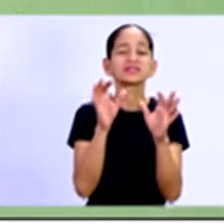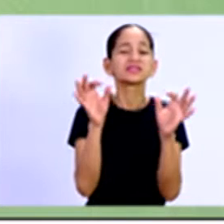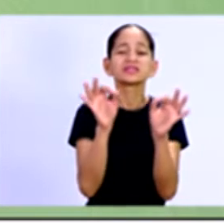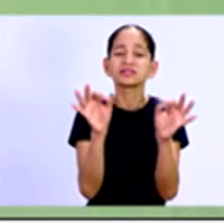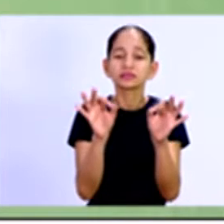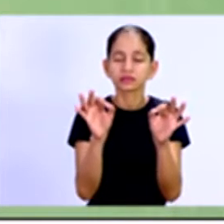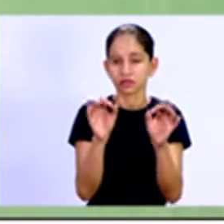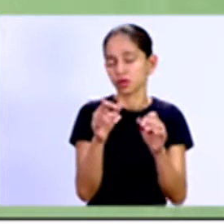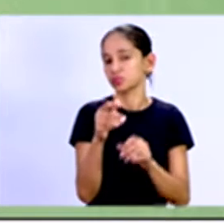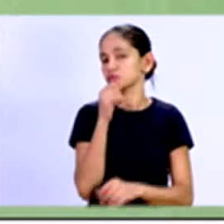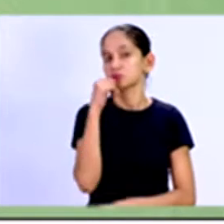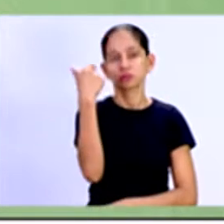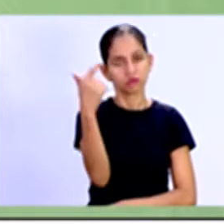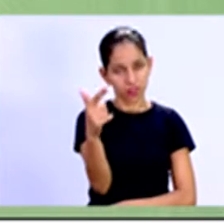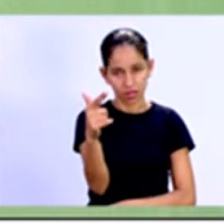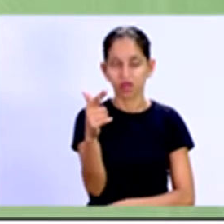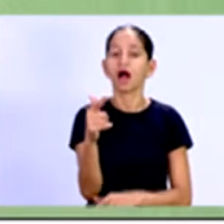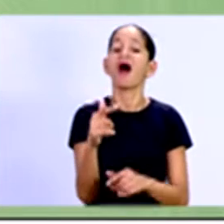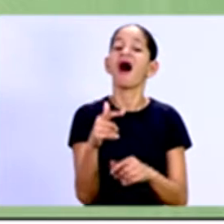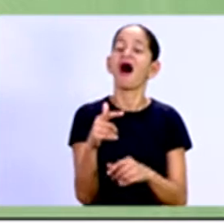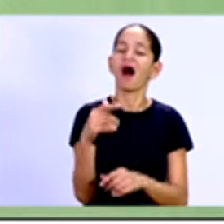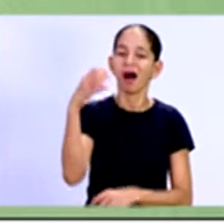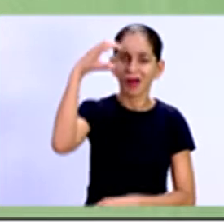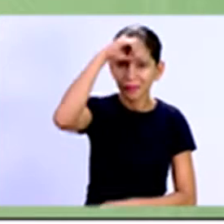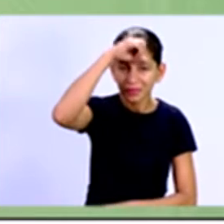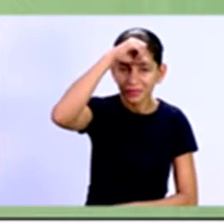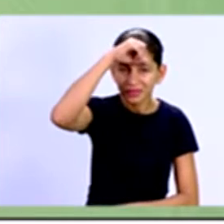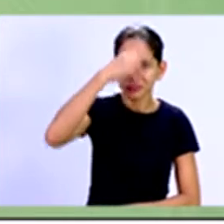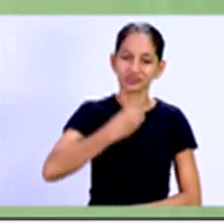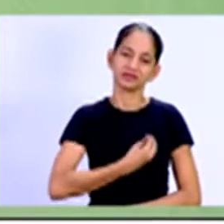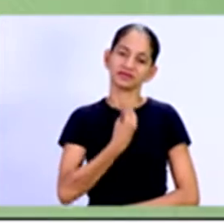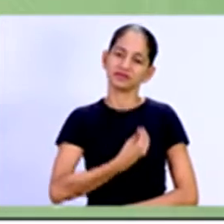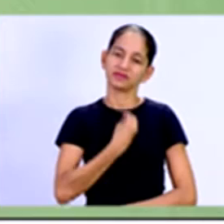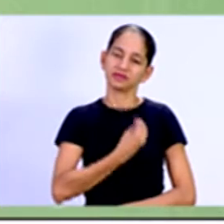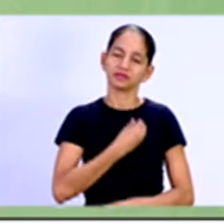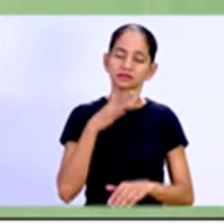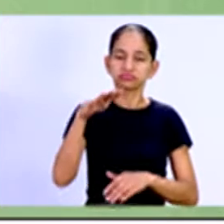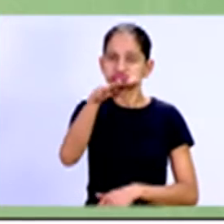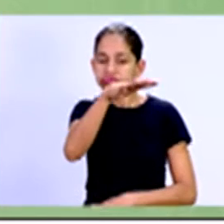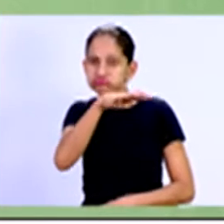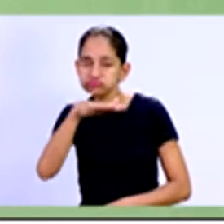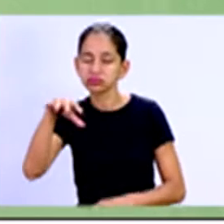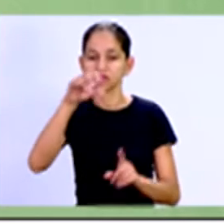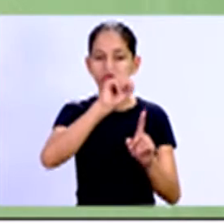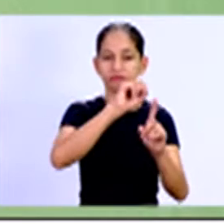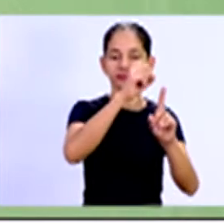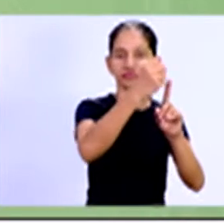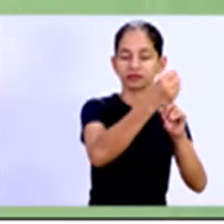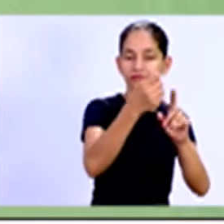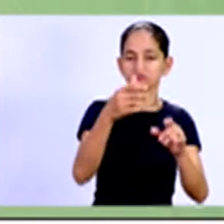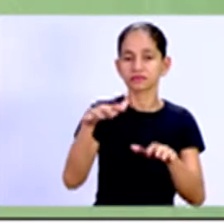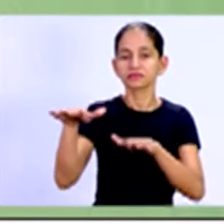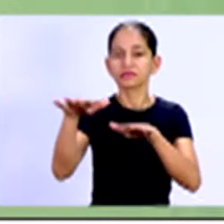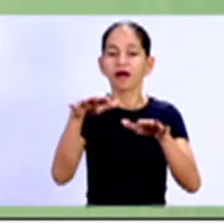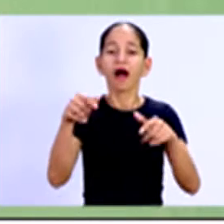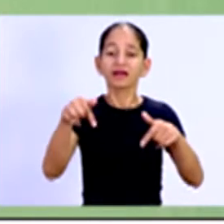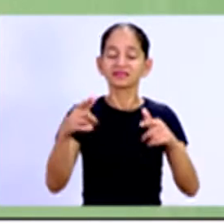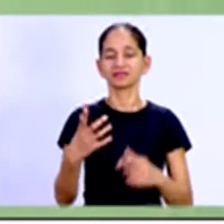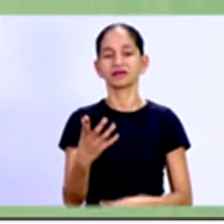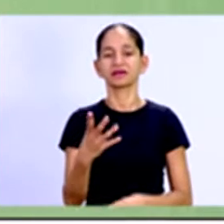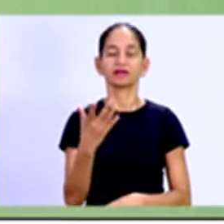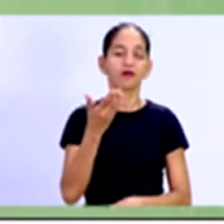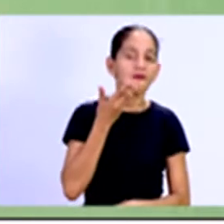a ter esses conceitos e aprende a ter também esse conceito de sociedade que a virtude faz com que o homem